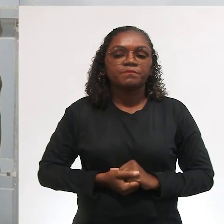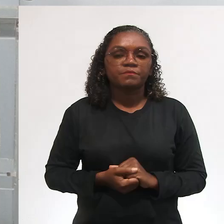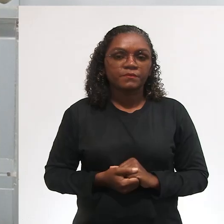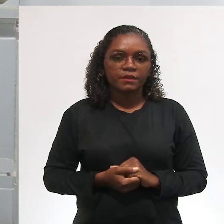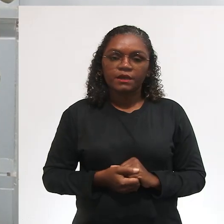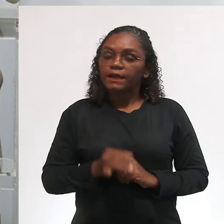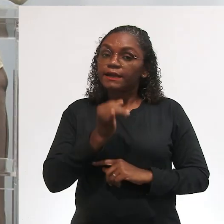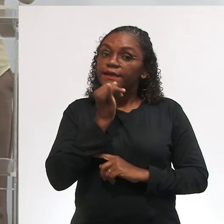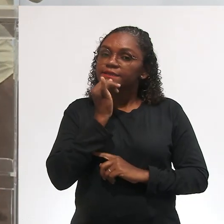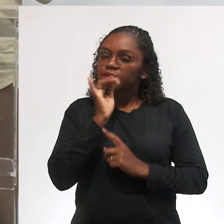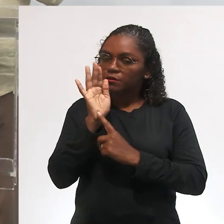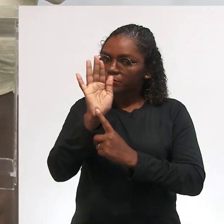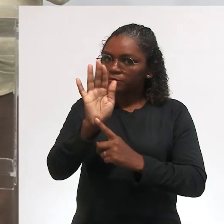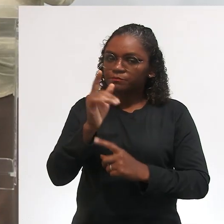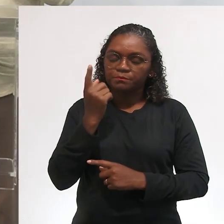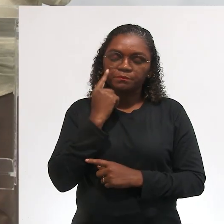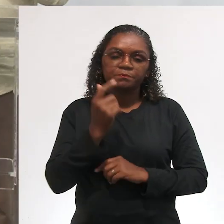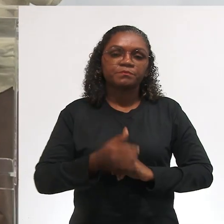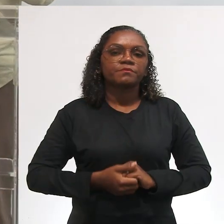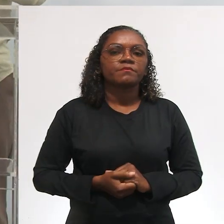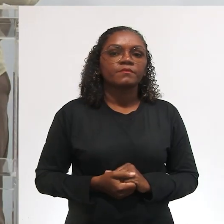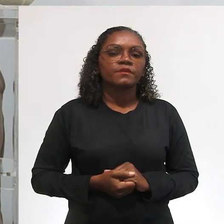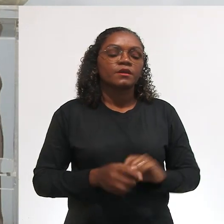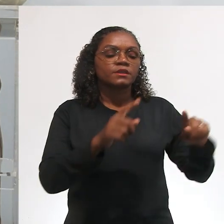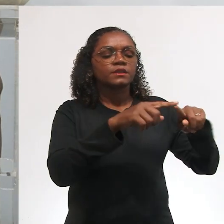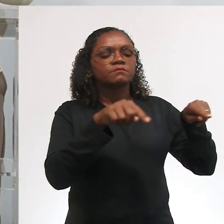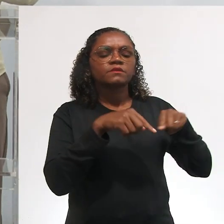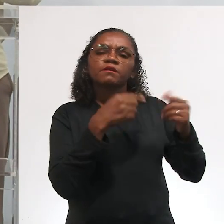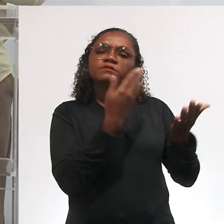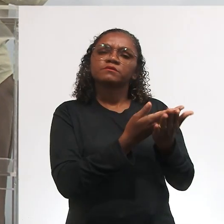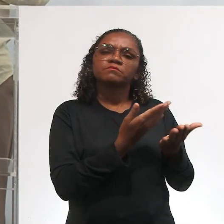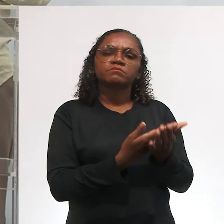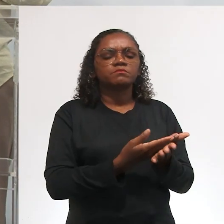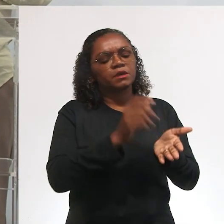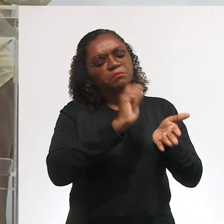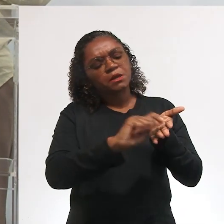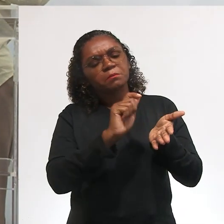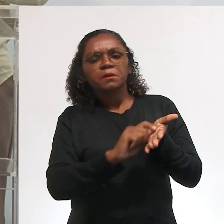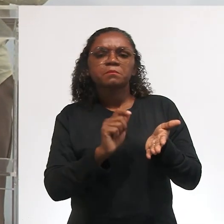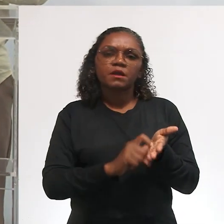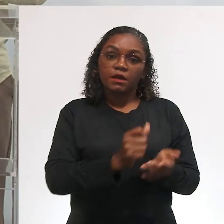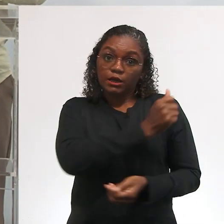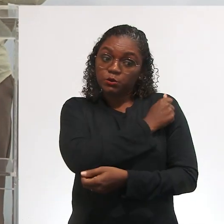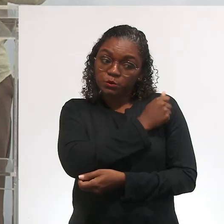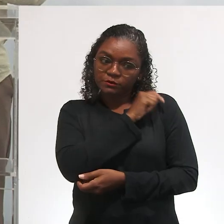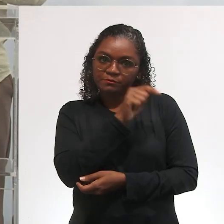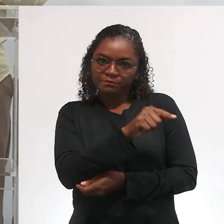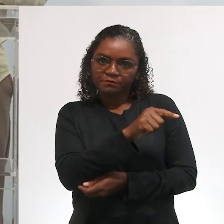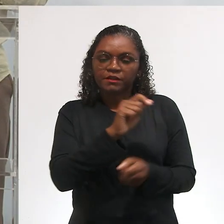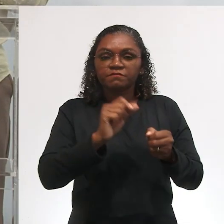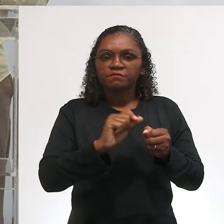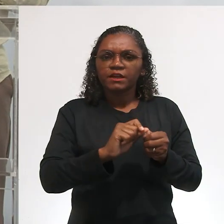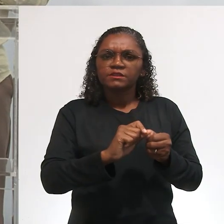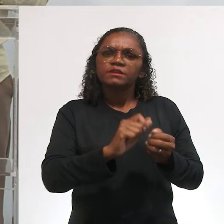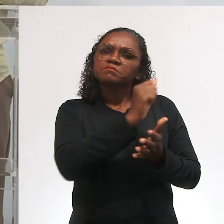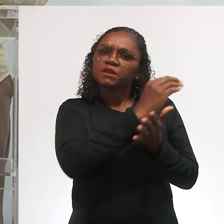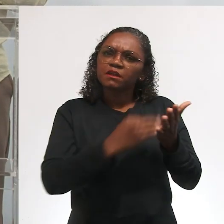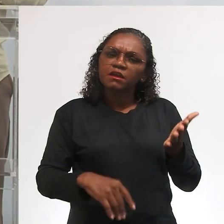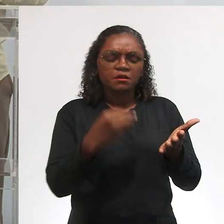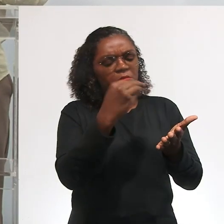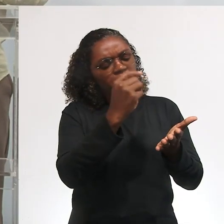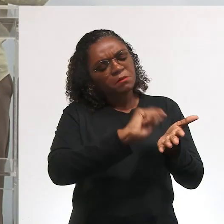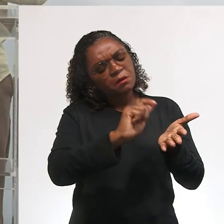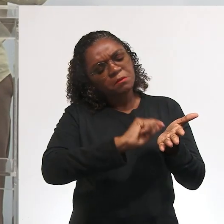está lá? Ele está estudando e ele está fazendo as tarefas e as escolas têm um sino, né? Bate aquele sinal